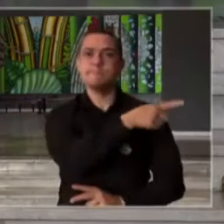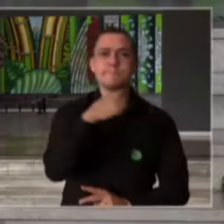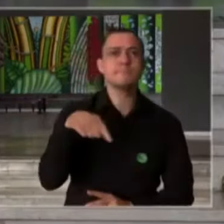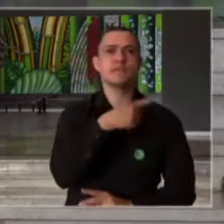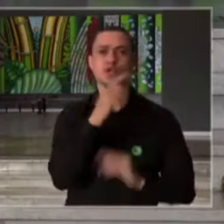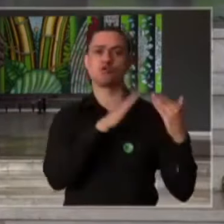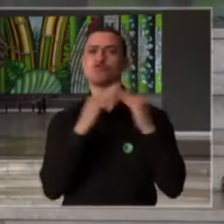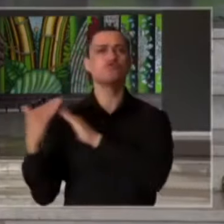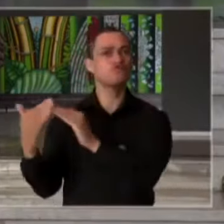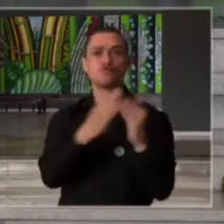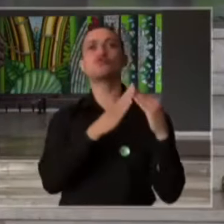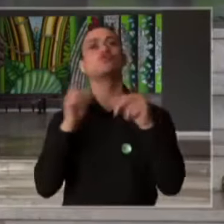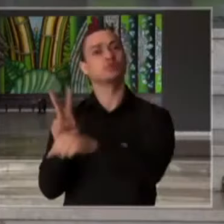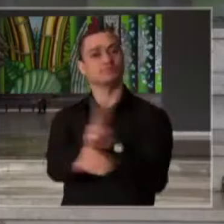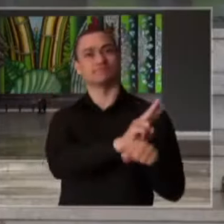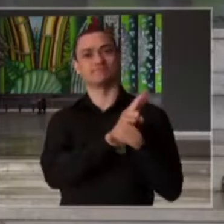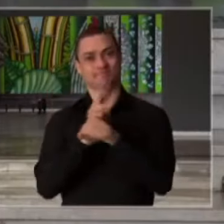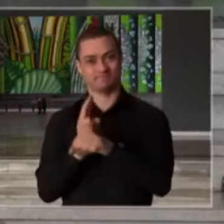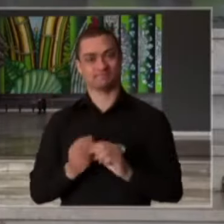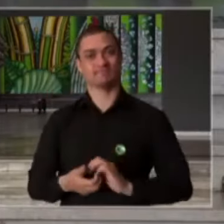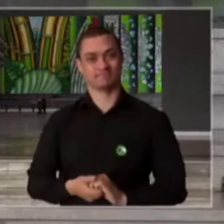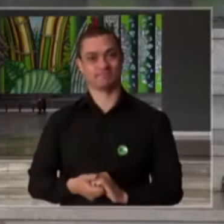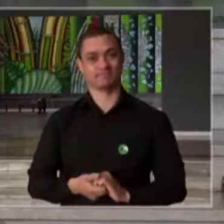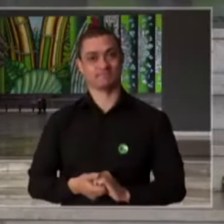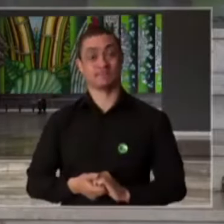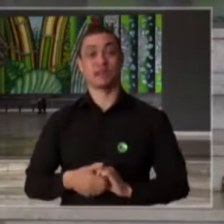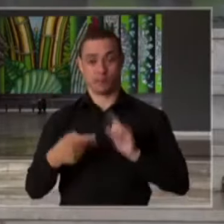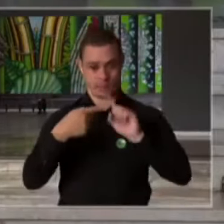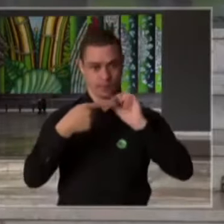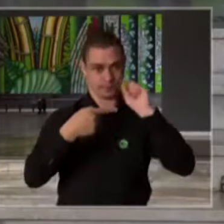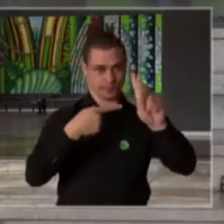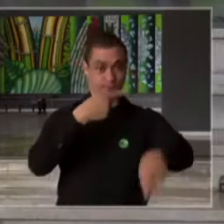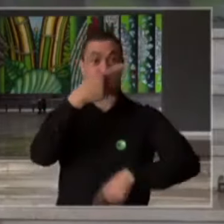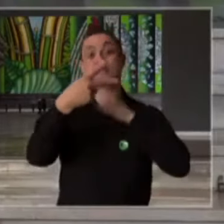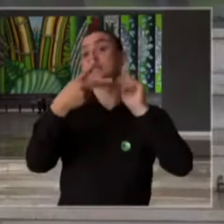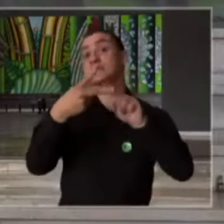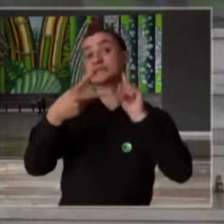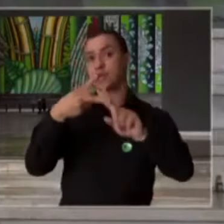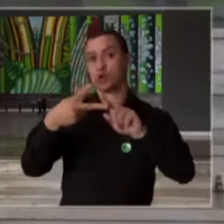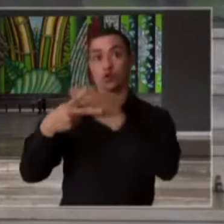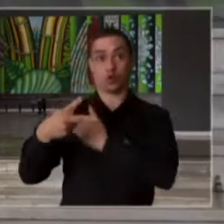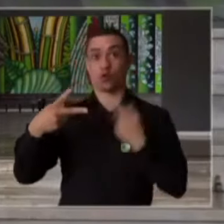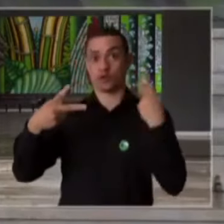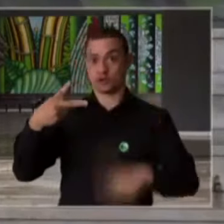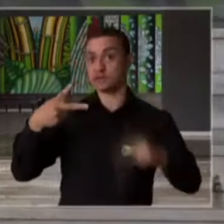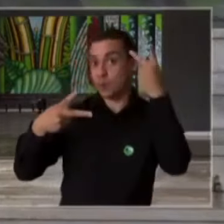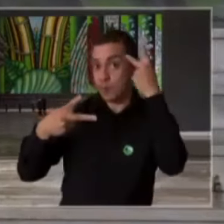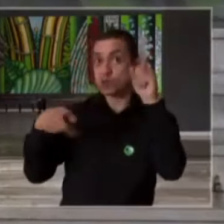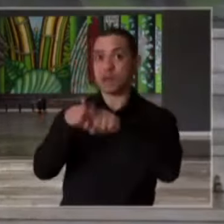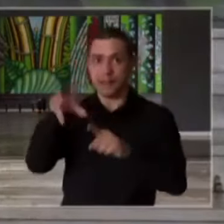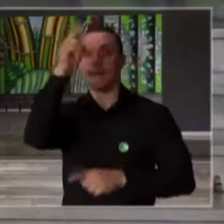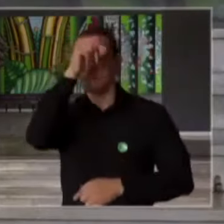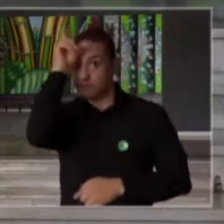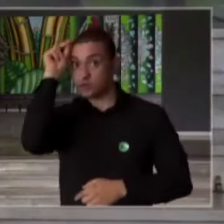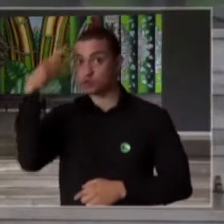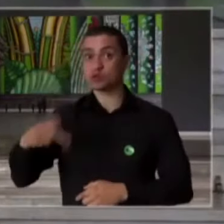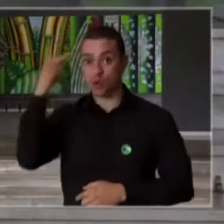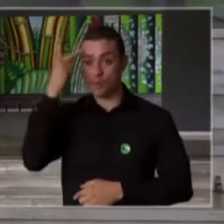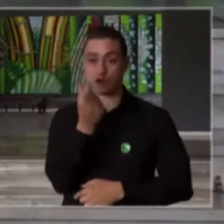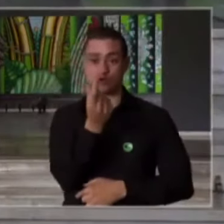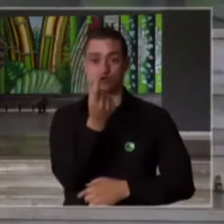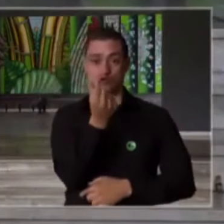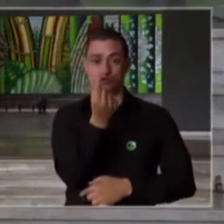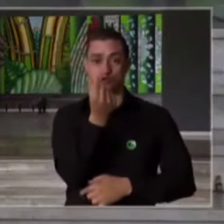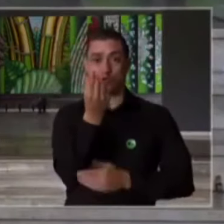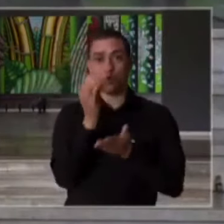e dos seus vizinhos. Segundo informe, o governo do estado de São Paulo e a prefeitura de São Paulo vão investir, a